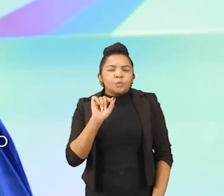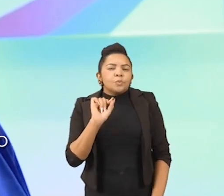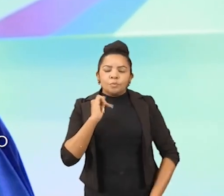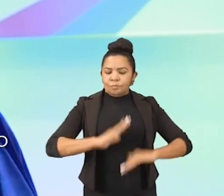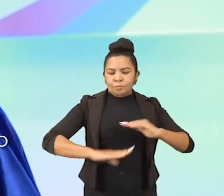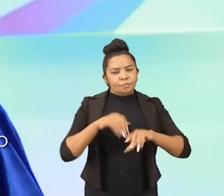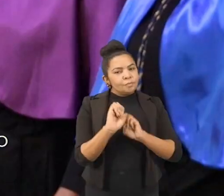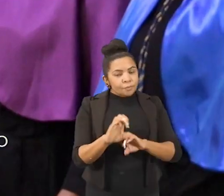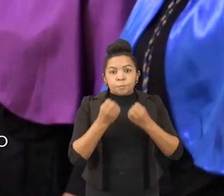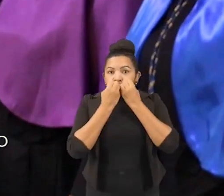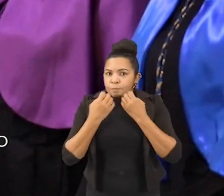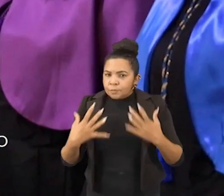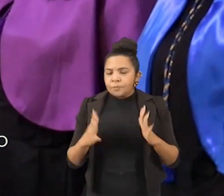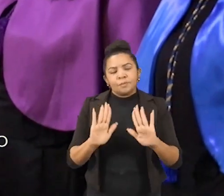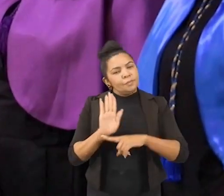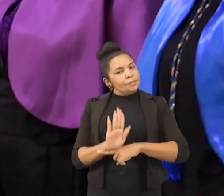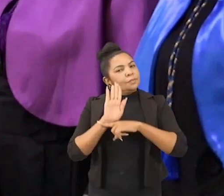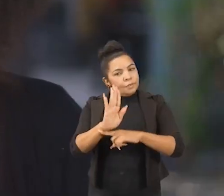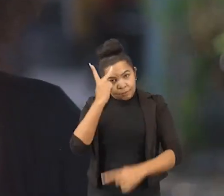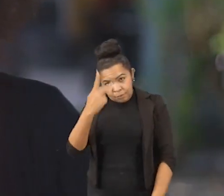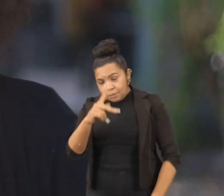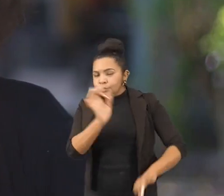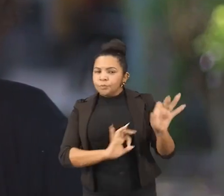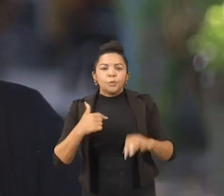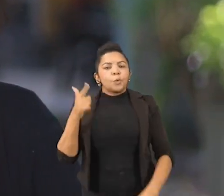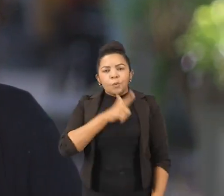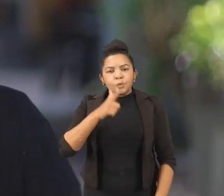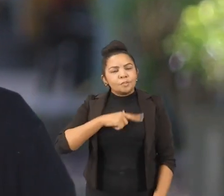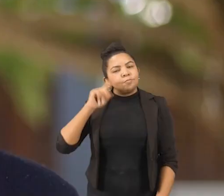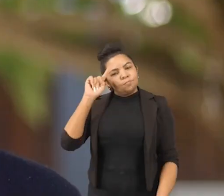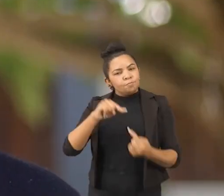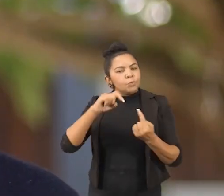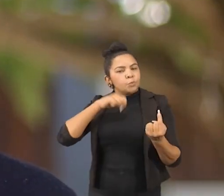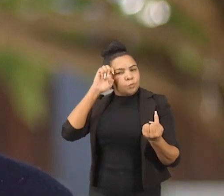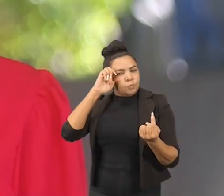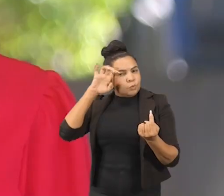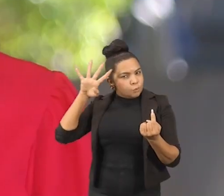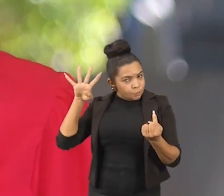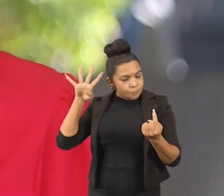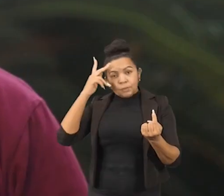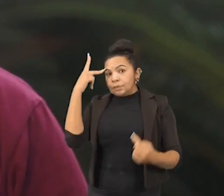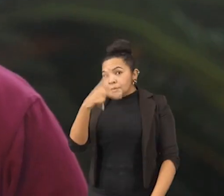Muito mais do que apenas uma formação de qualidade, nós contribuímos para a realização de sonhos